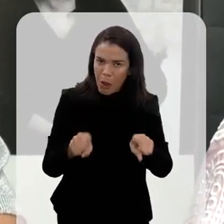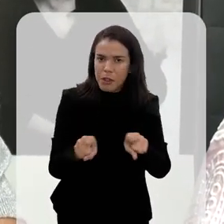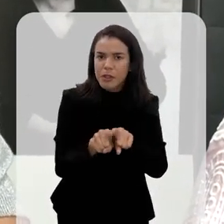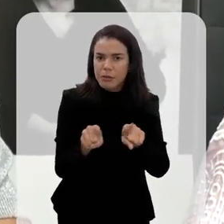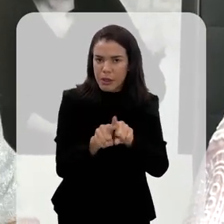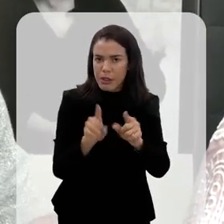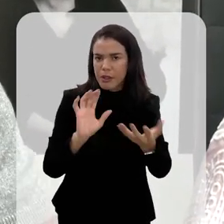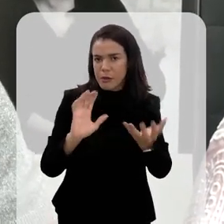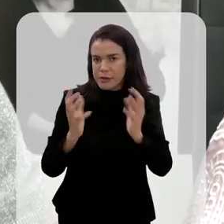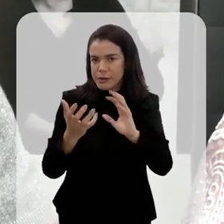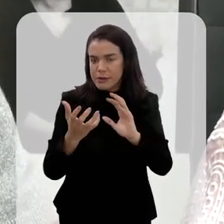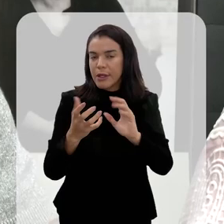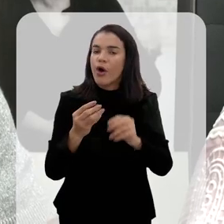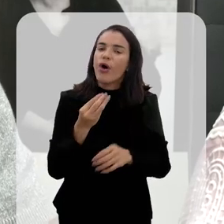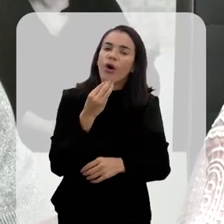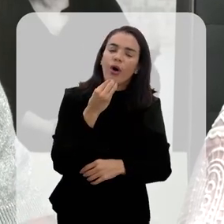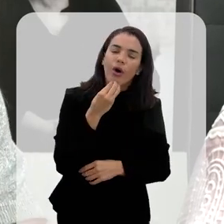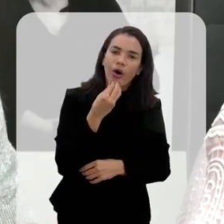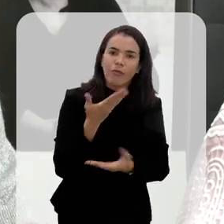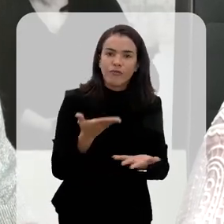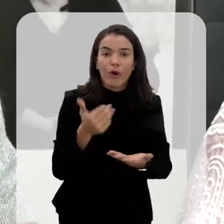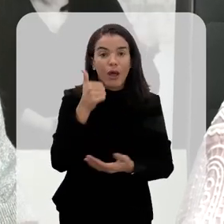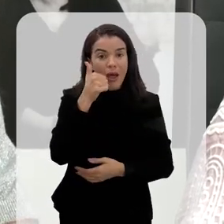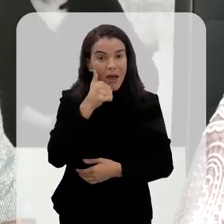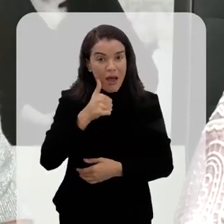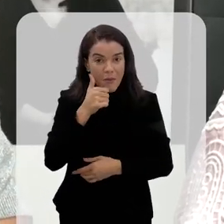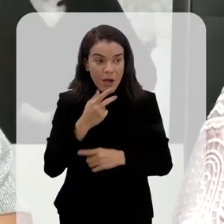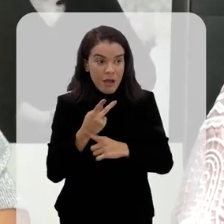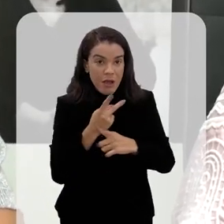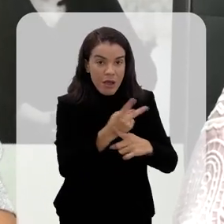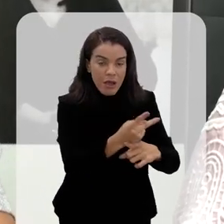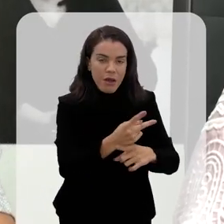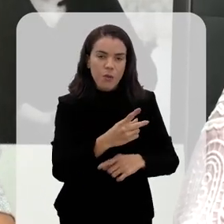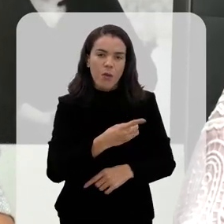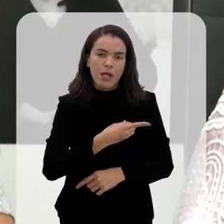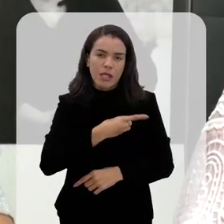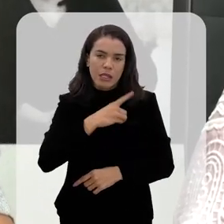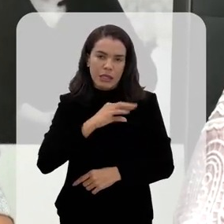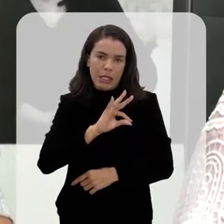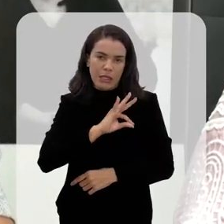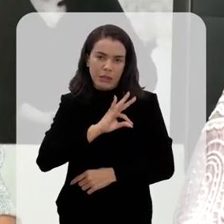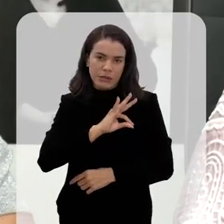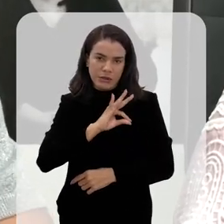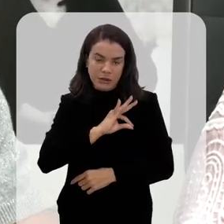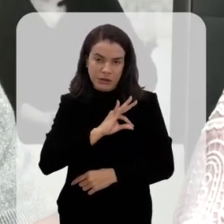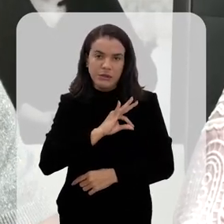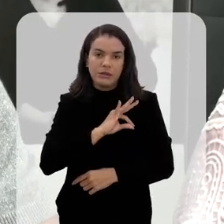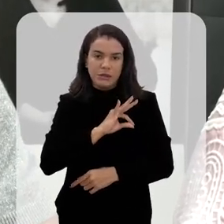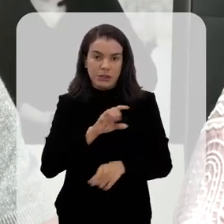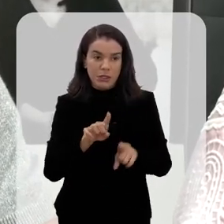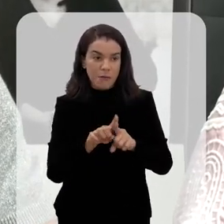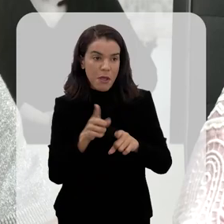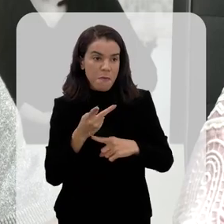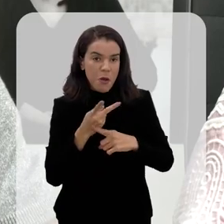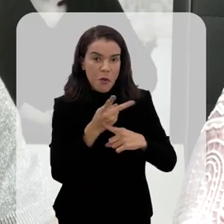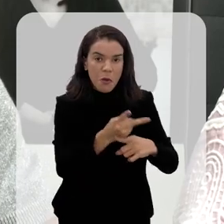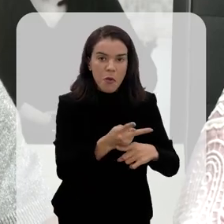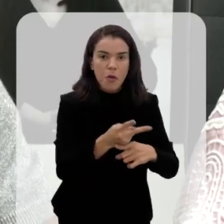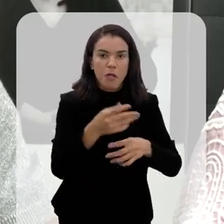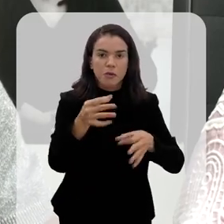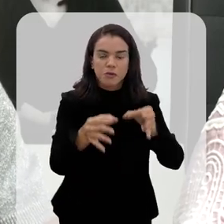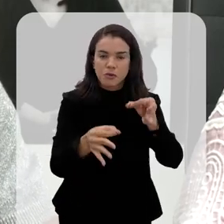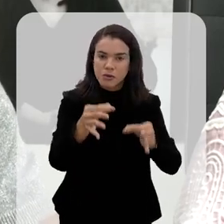Isso pode realmente acontecer. Claro que a mulher, quando procura uma delegacia de polícia e vai